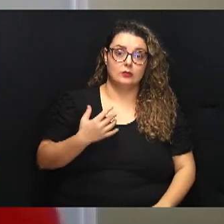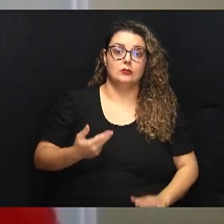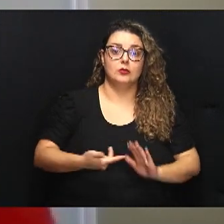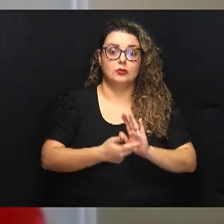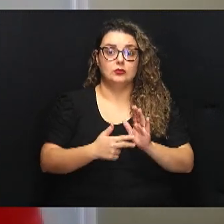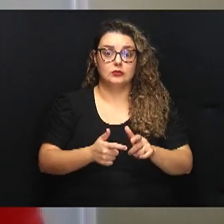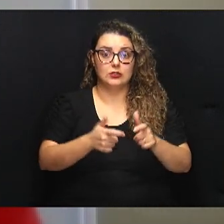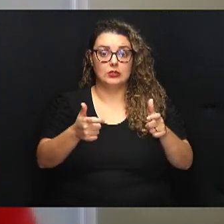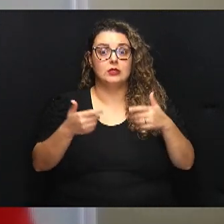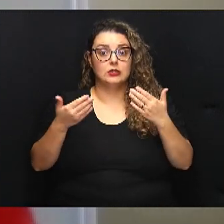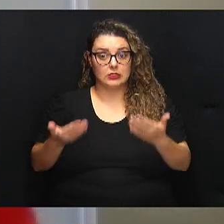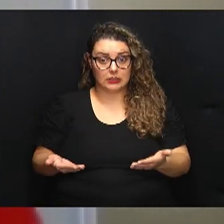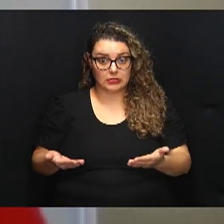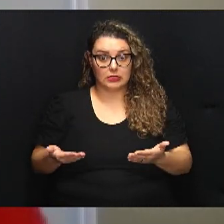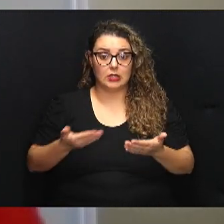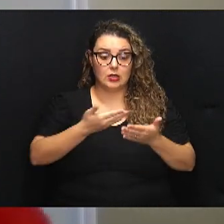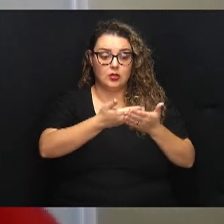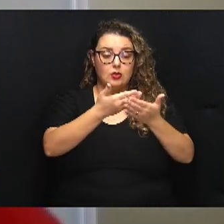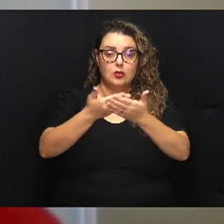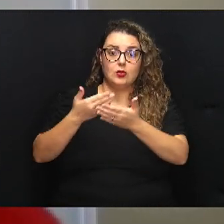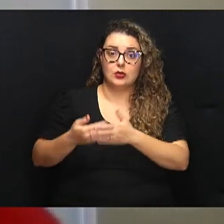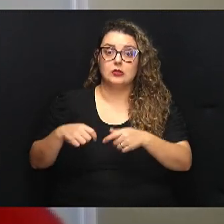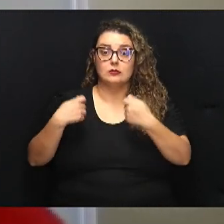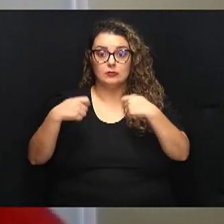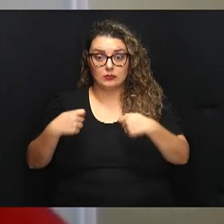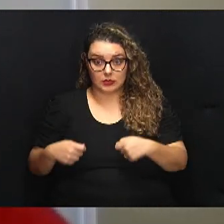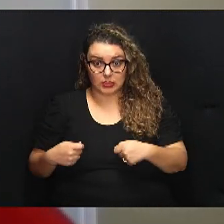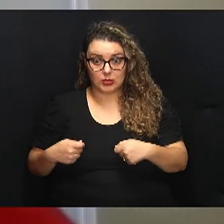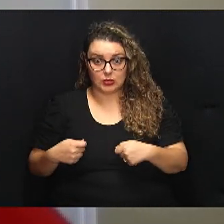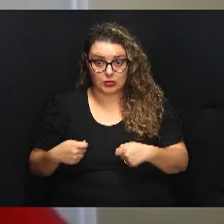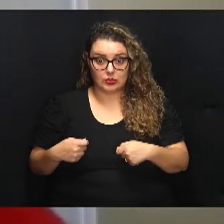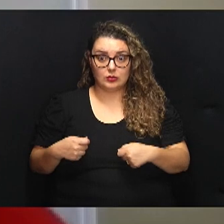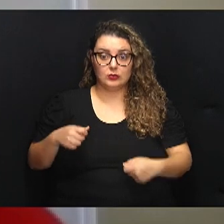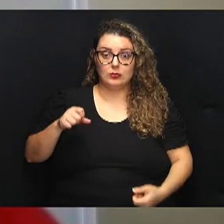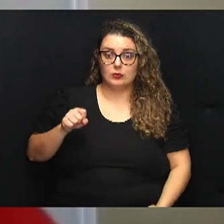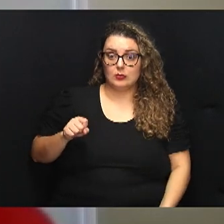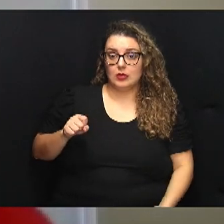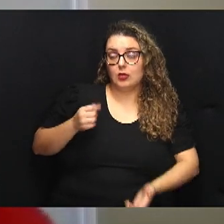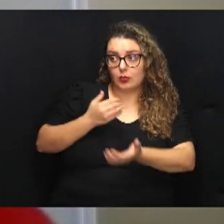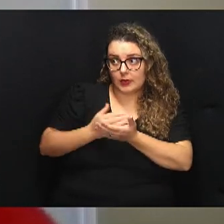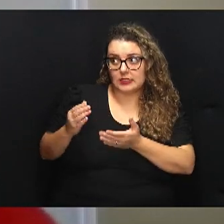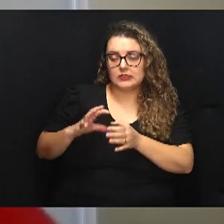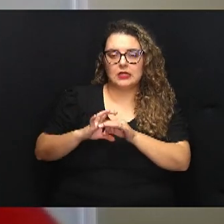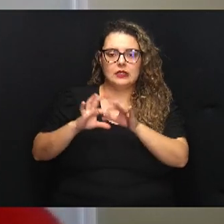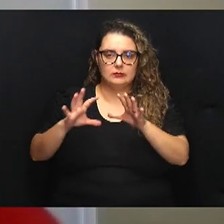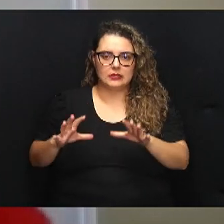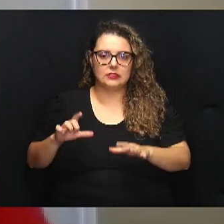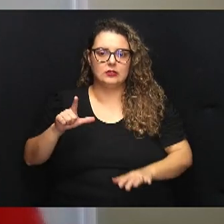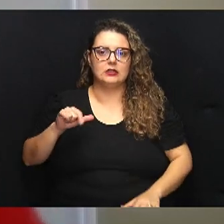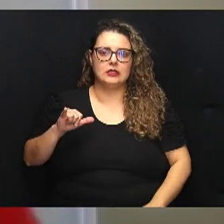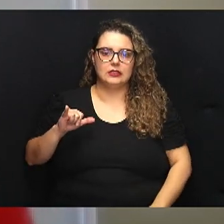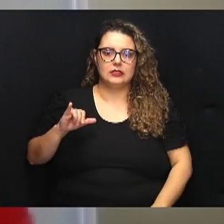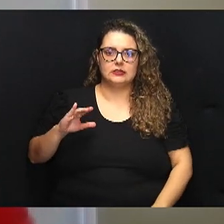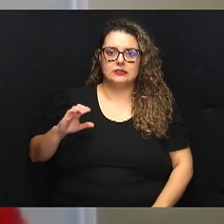E aí, os estudos necessários para subsidiar a emissão dessas licenças vão ser